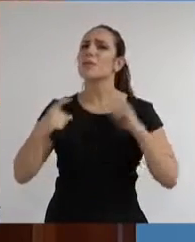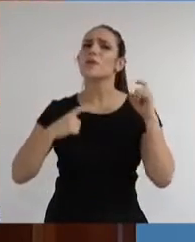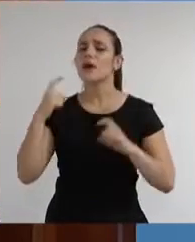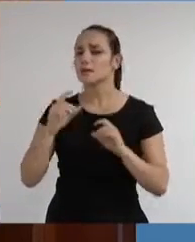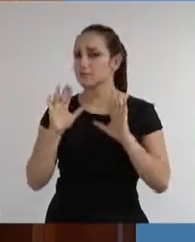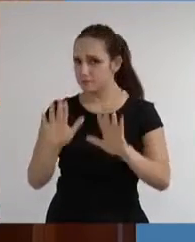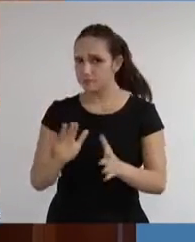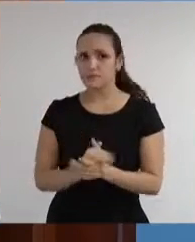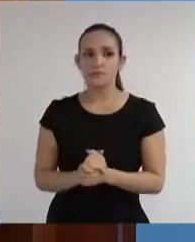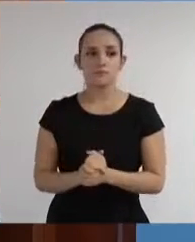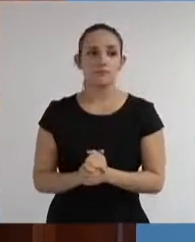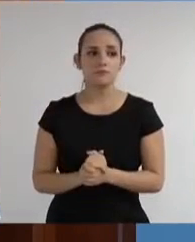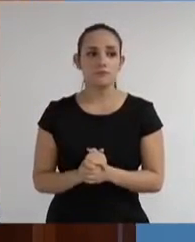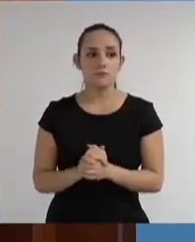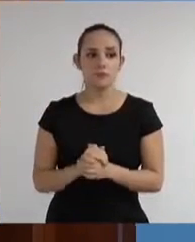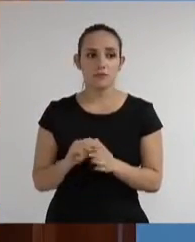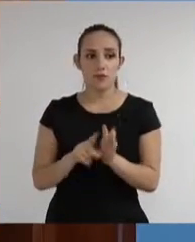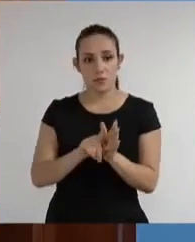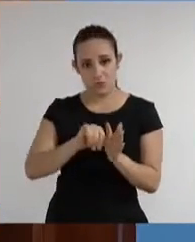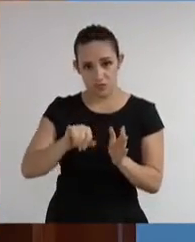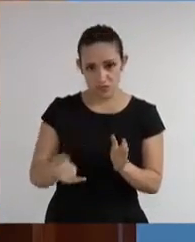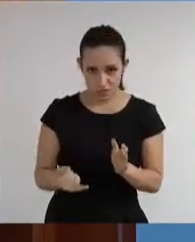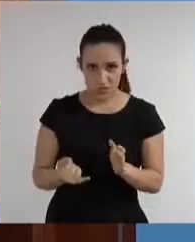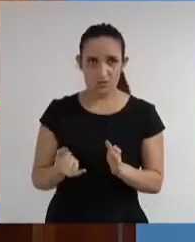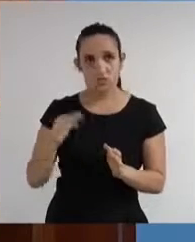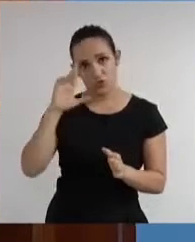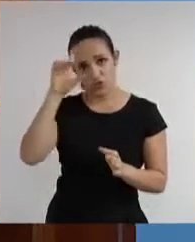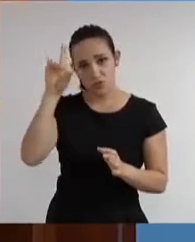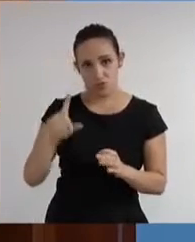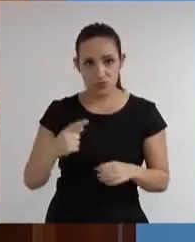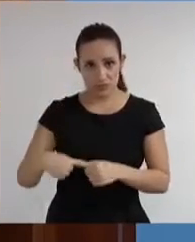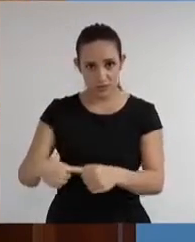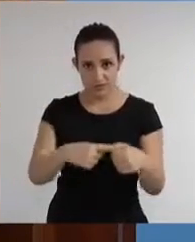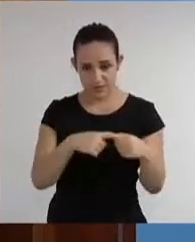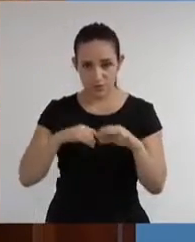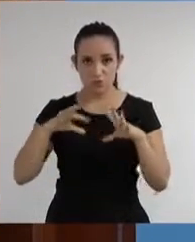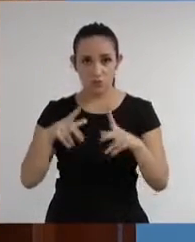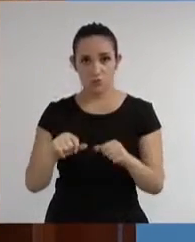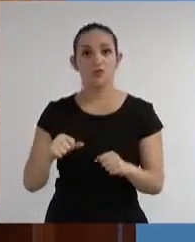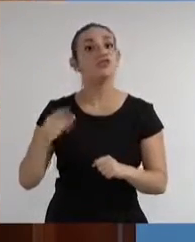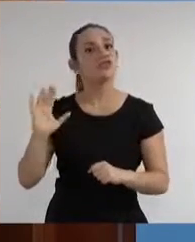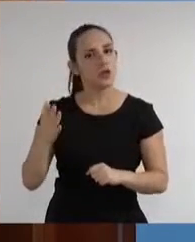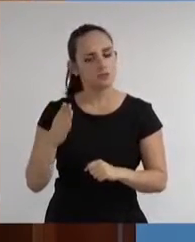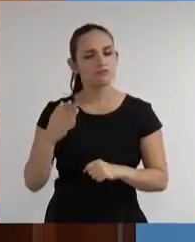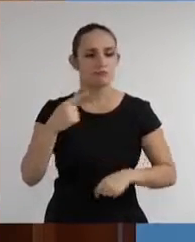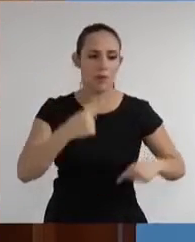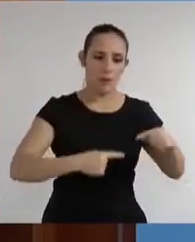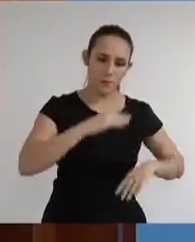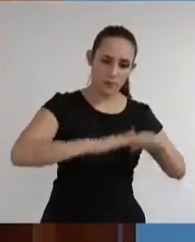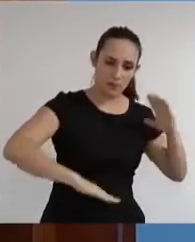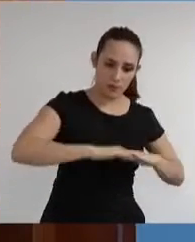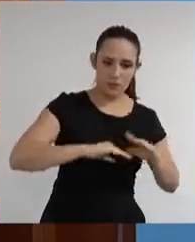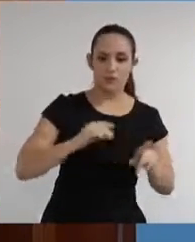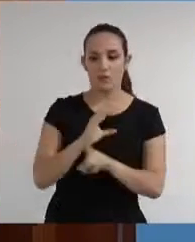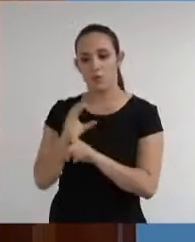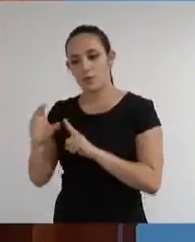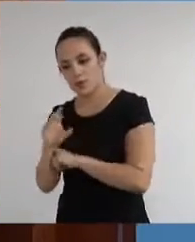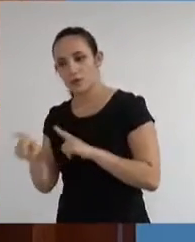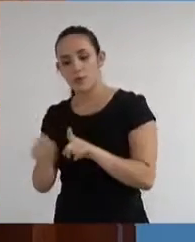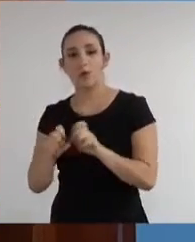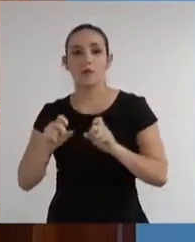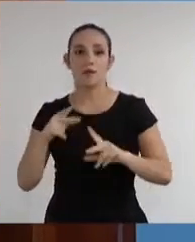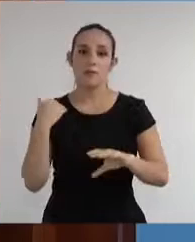que o plano diretor foi discutido com as comunidades, encaminhado para a Câmara de